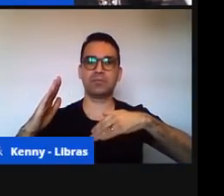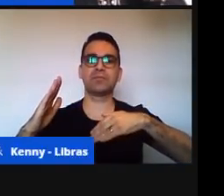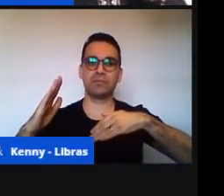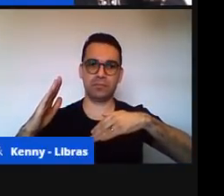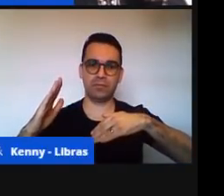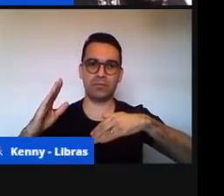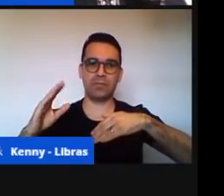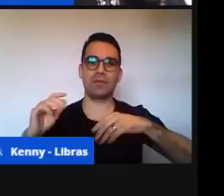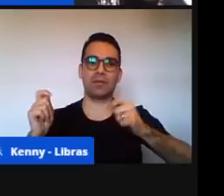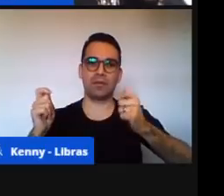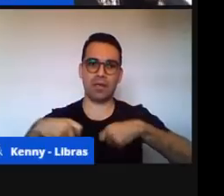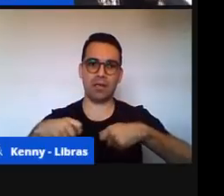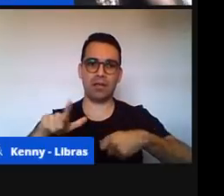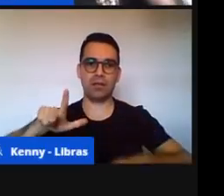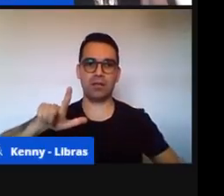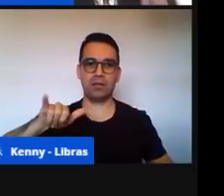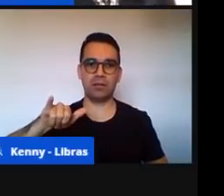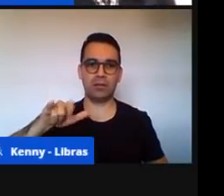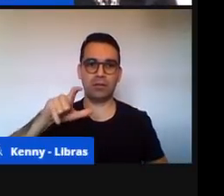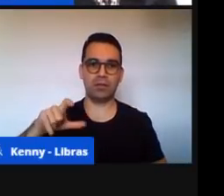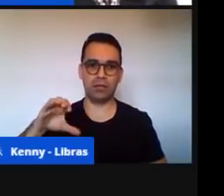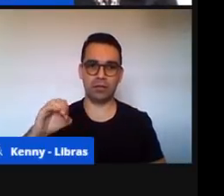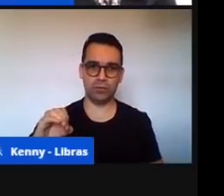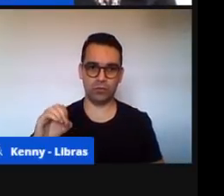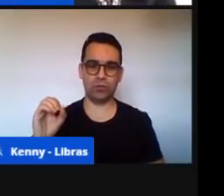fazer a manutenção.